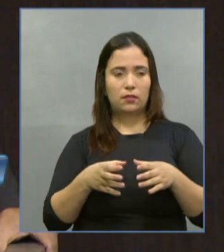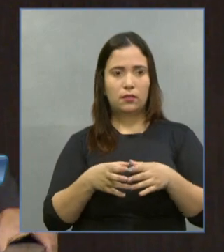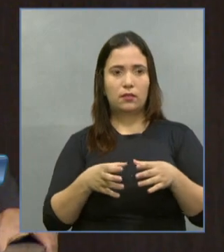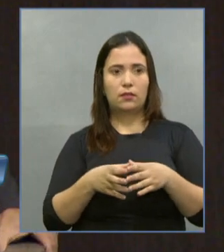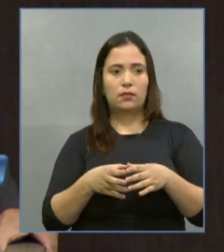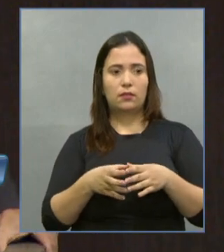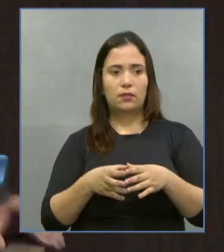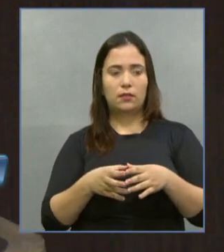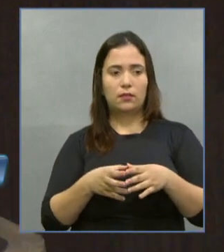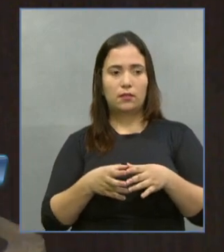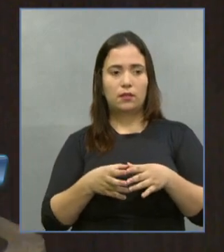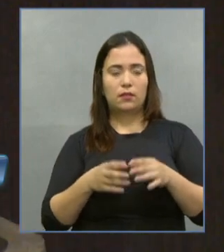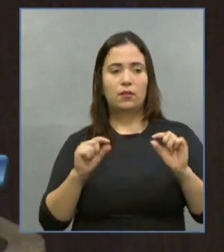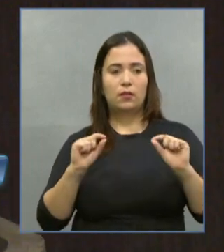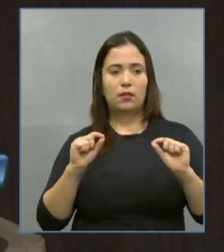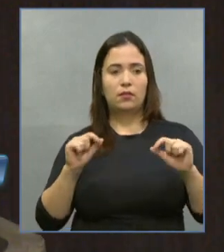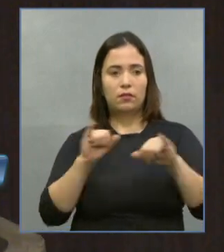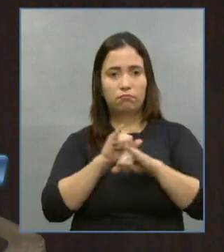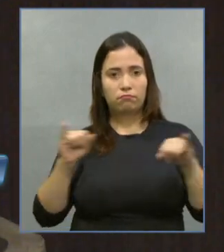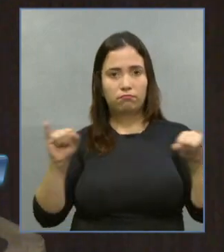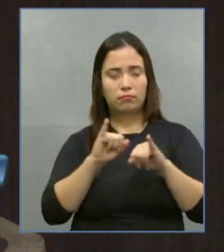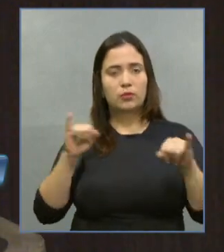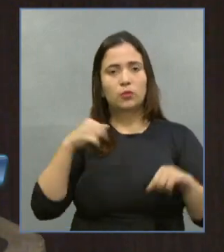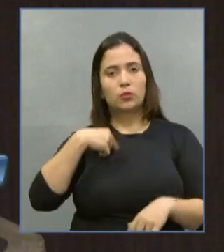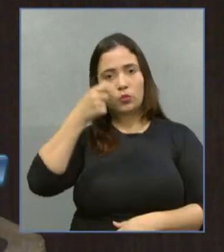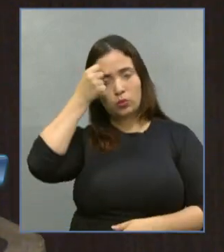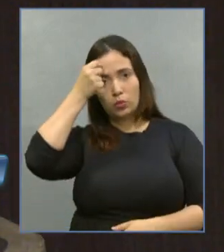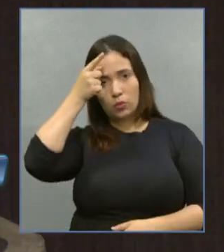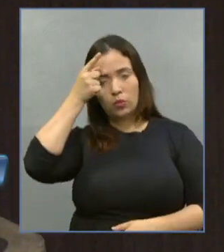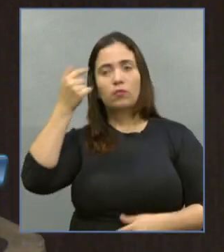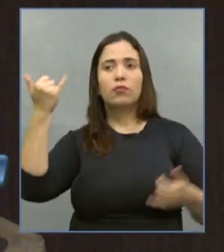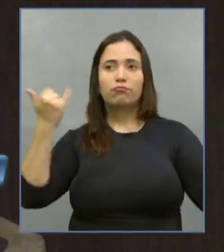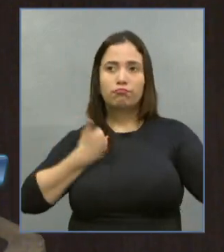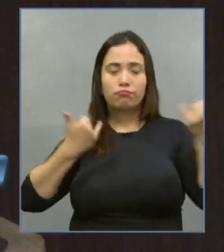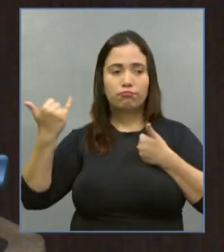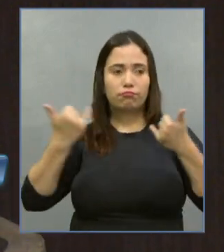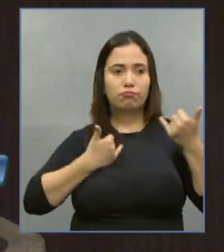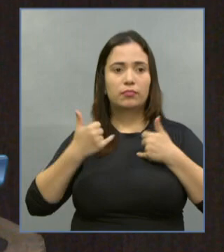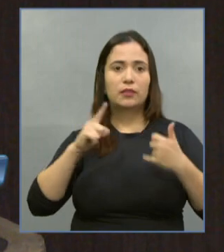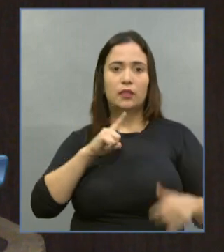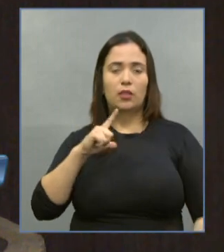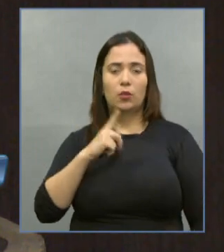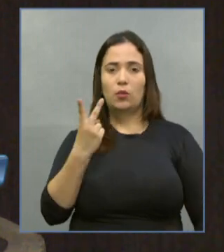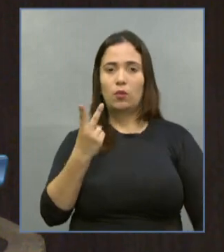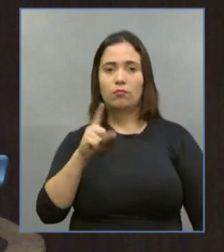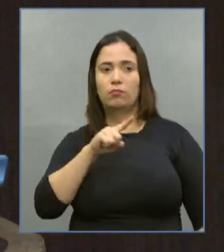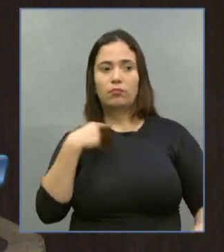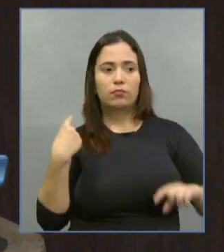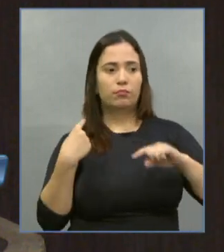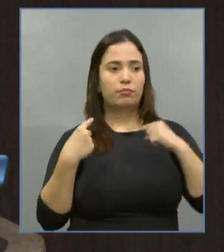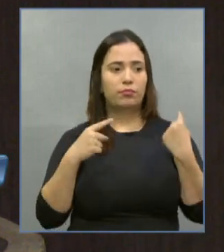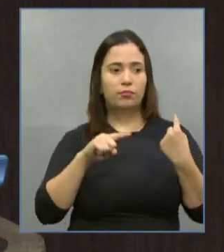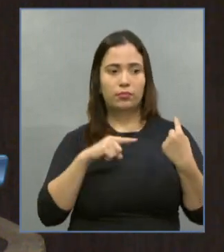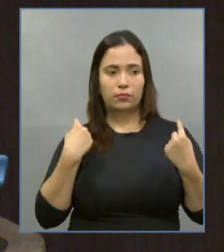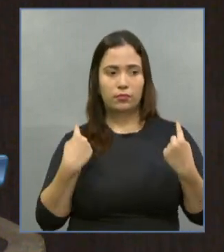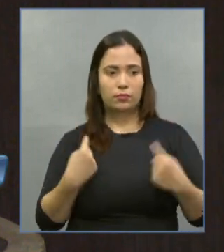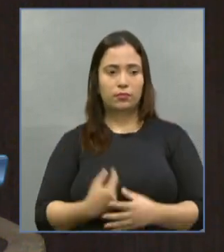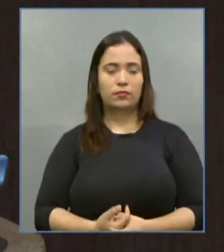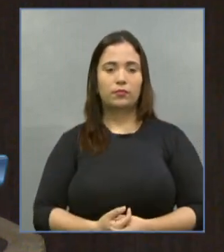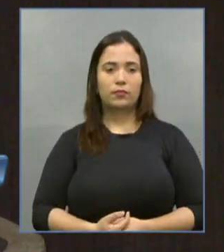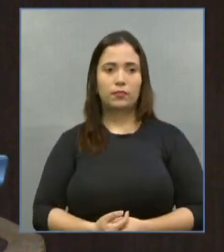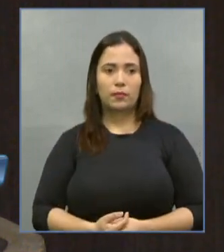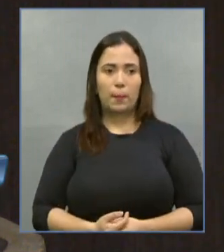Repito, as notícias que nos chegaram dão conta de 2 óbitos na última semana de